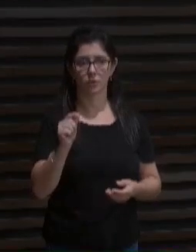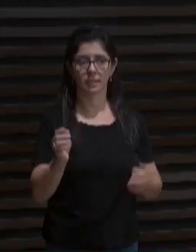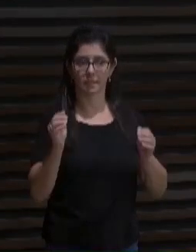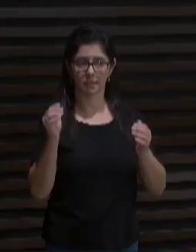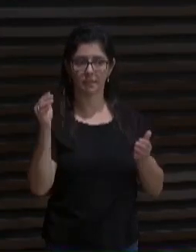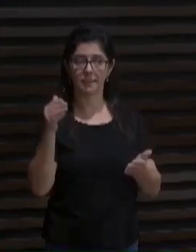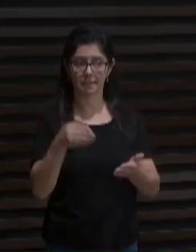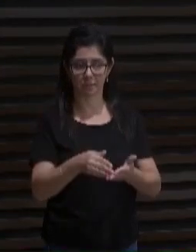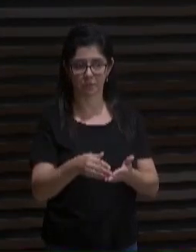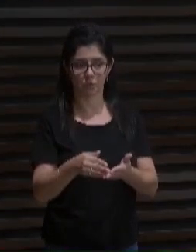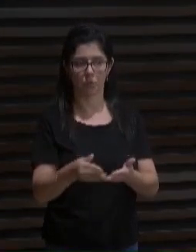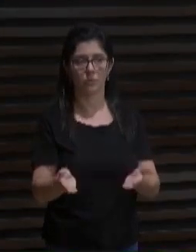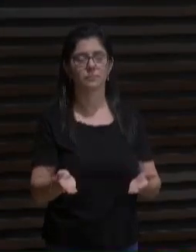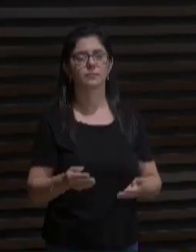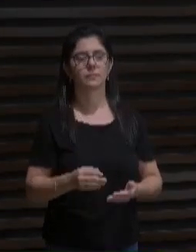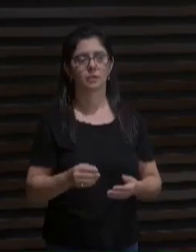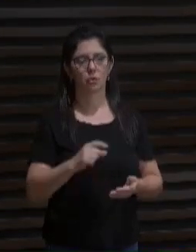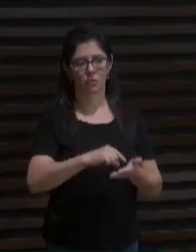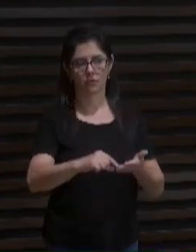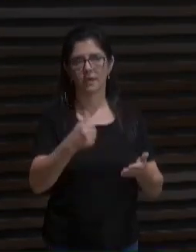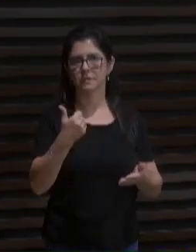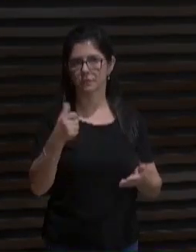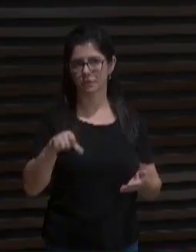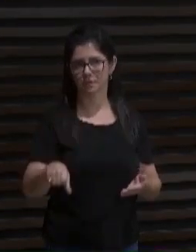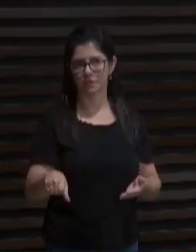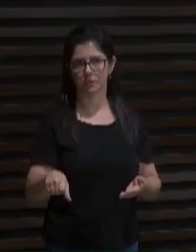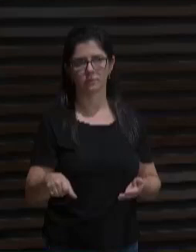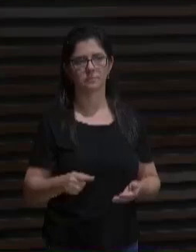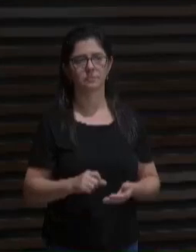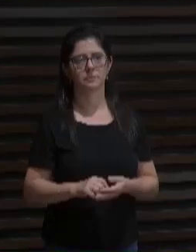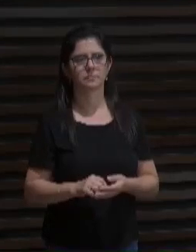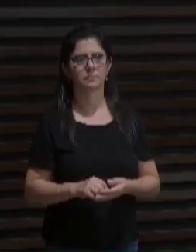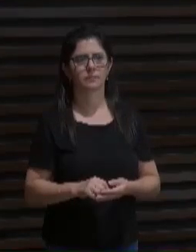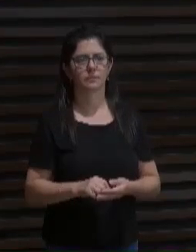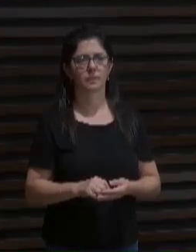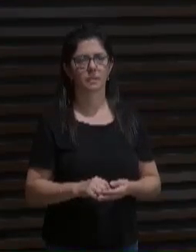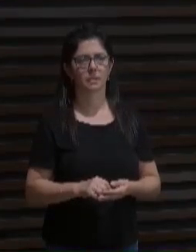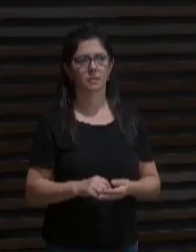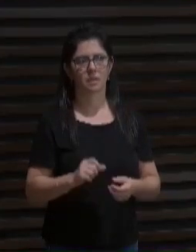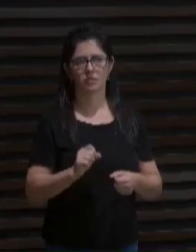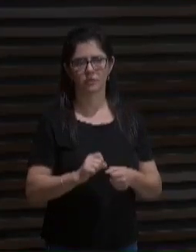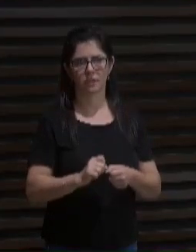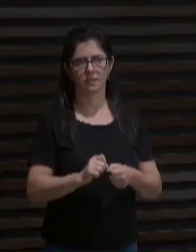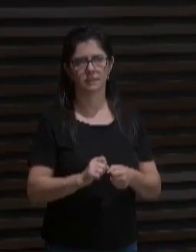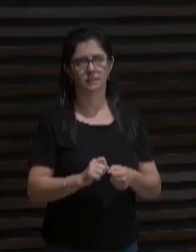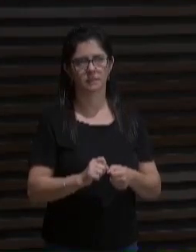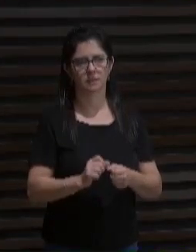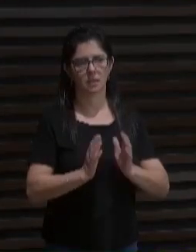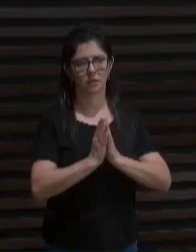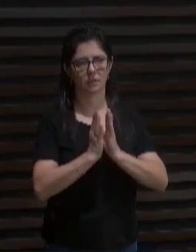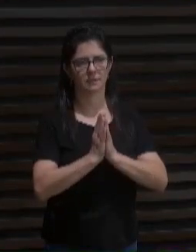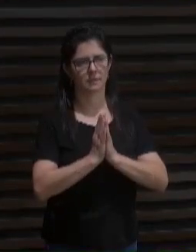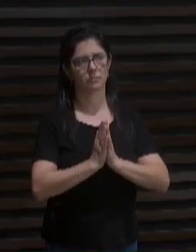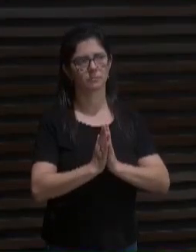Põe aí do verso 19. Ele fez a oração, 2 Reis, capítulo